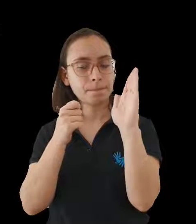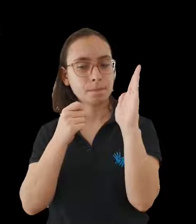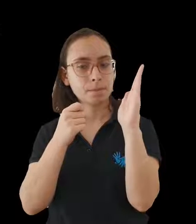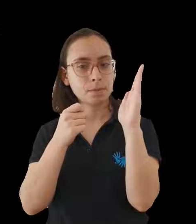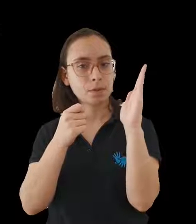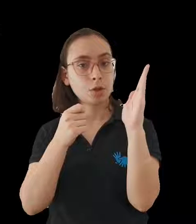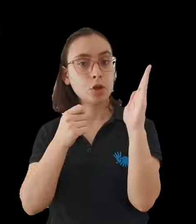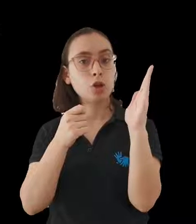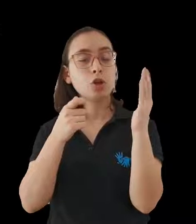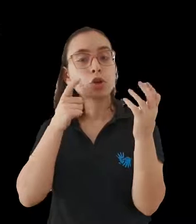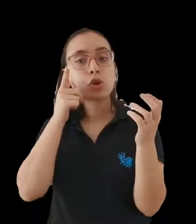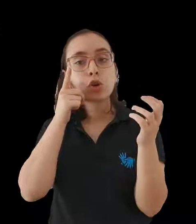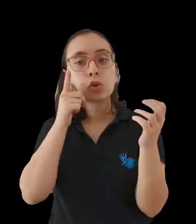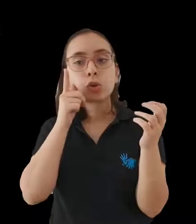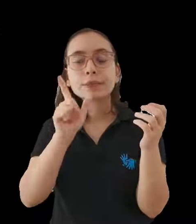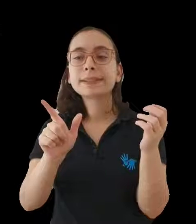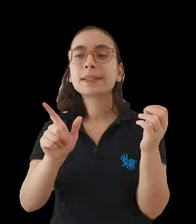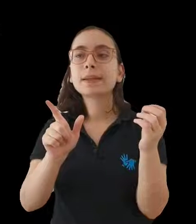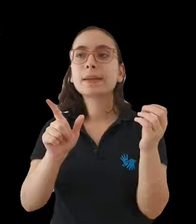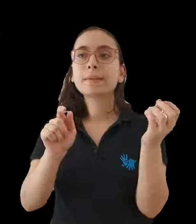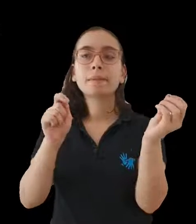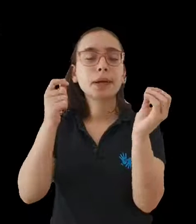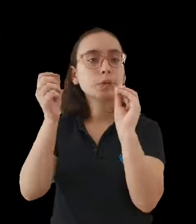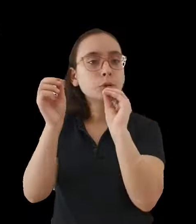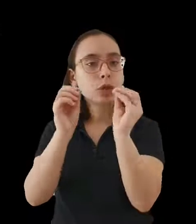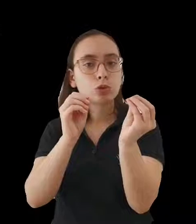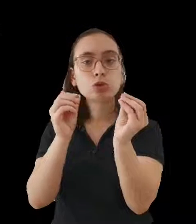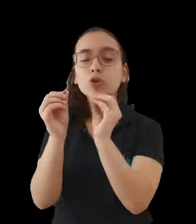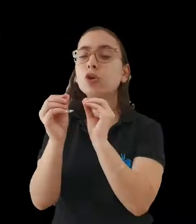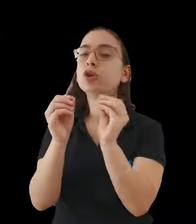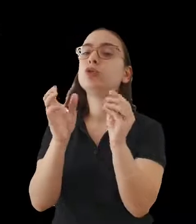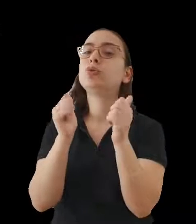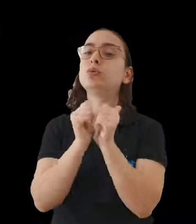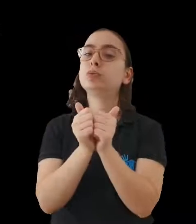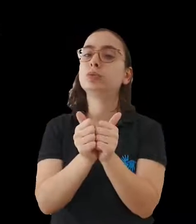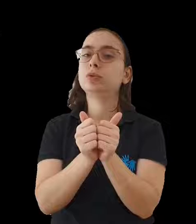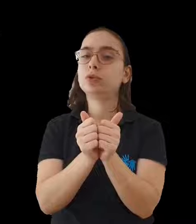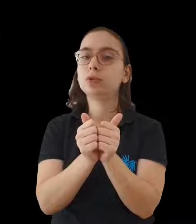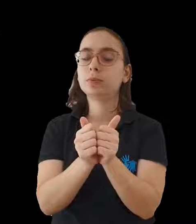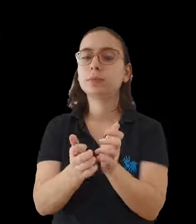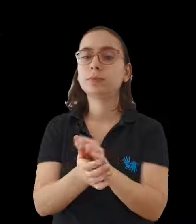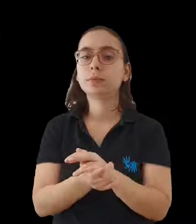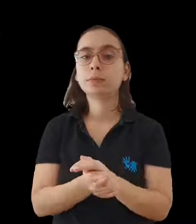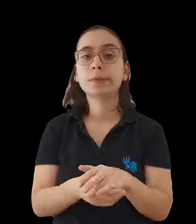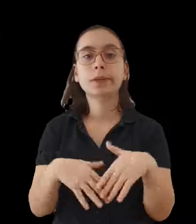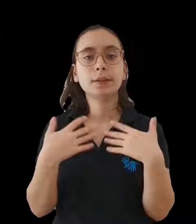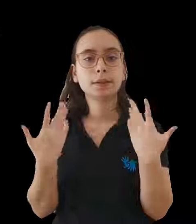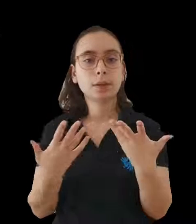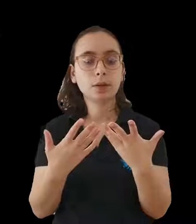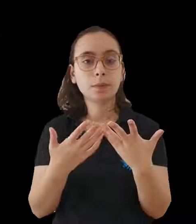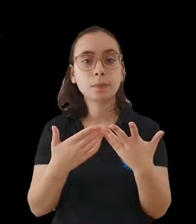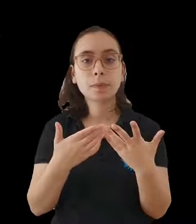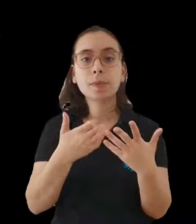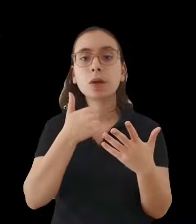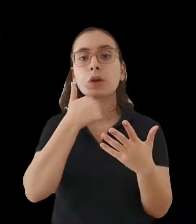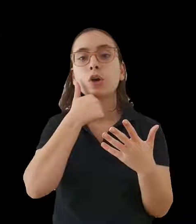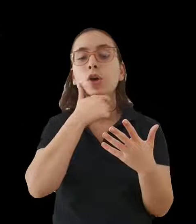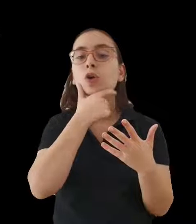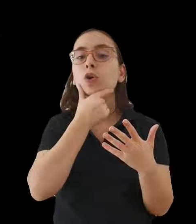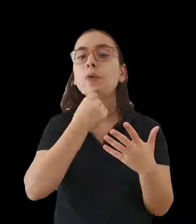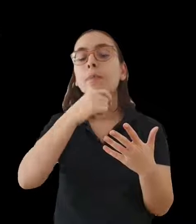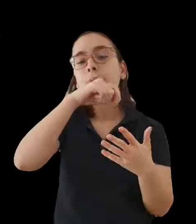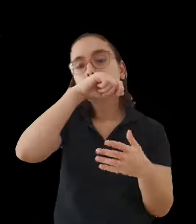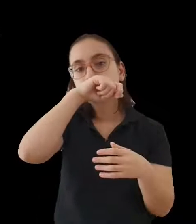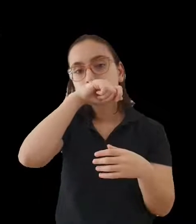consigam manipular o espelho e a princesa juntinhos, tá? Então, o pai da princesa resolve que ela